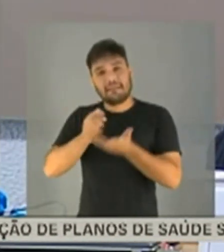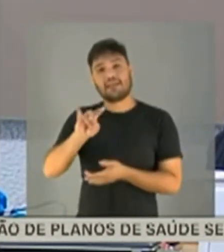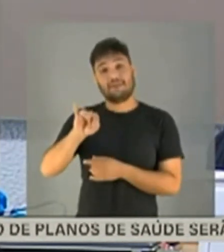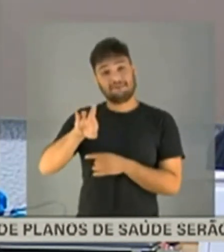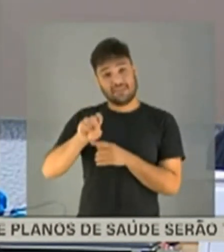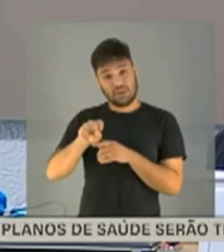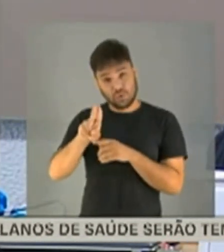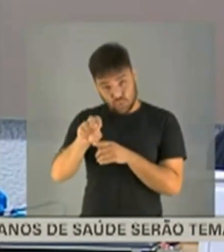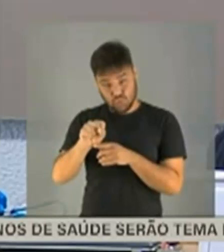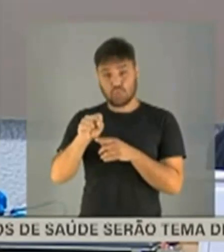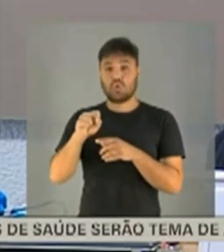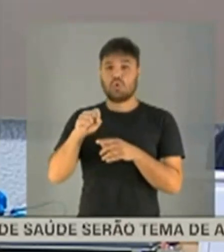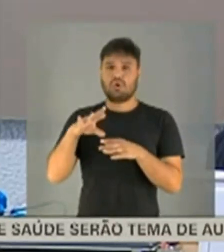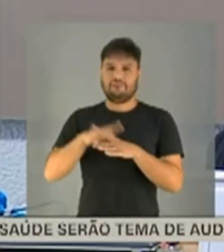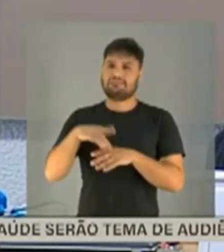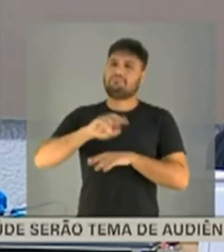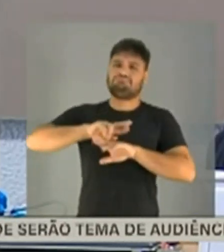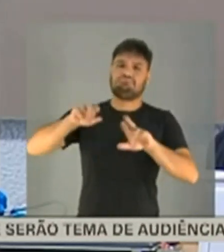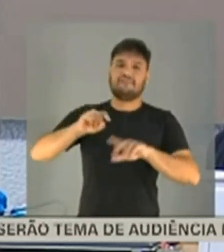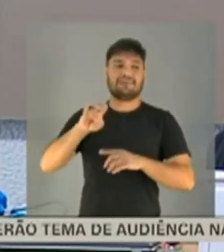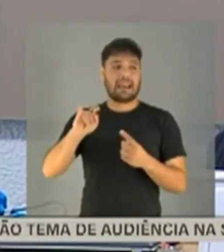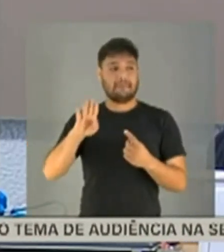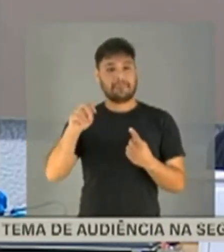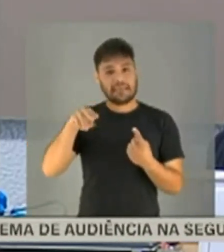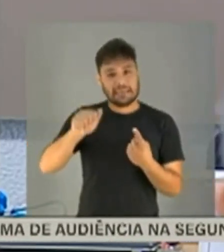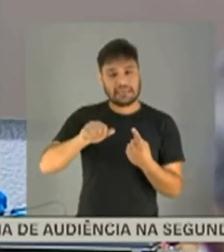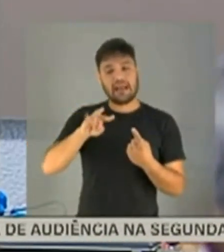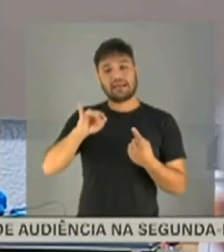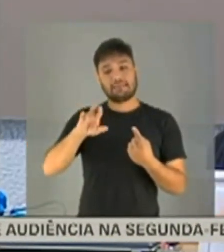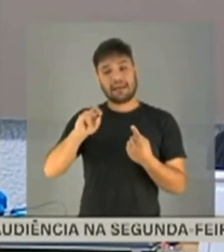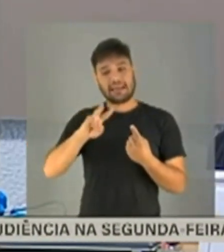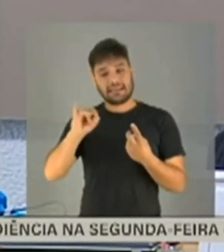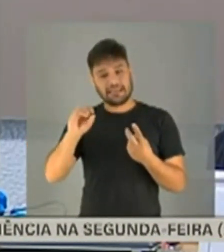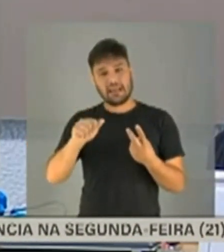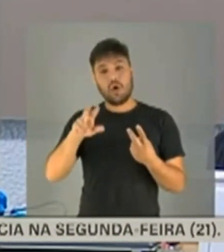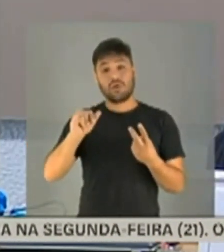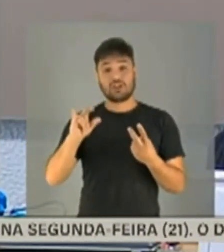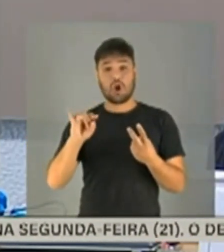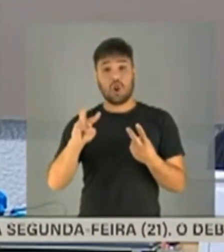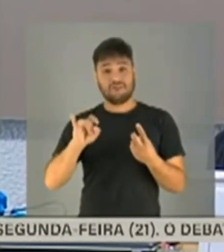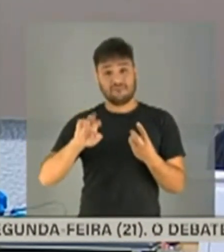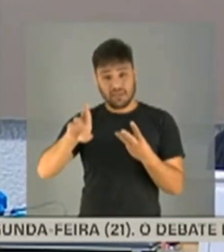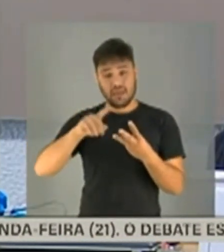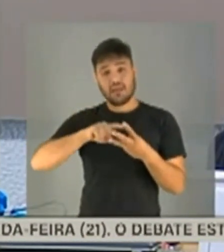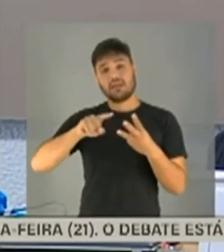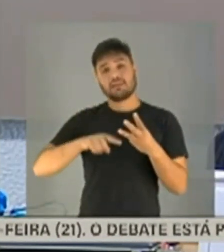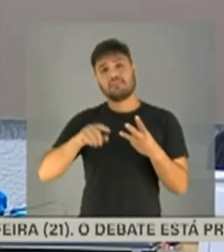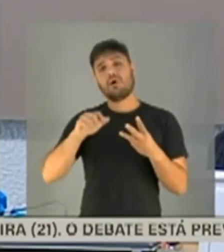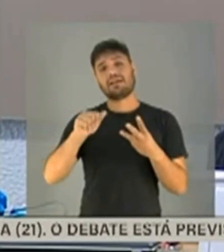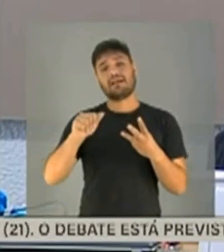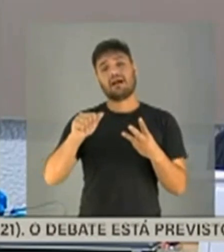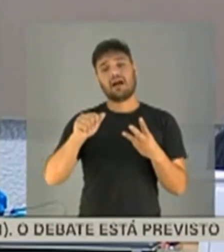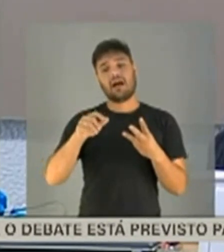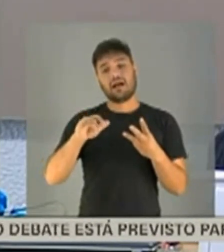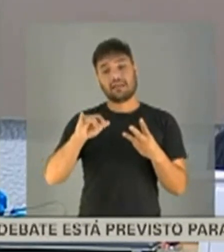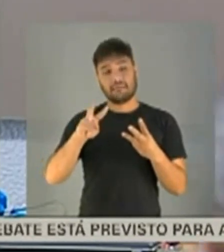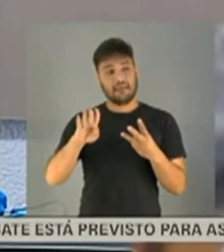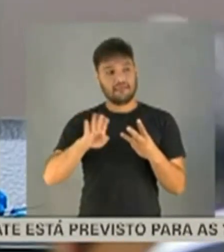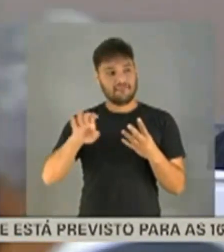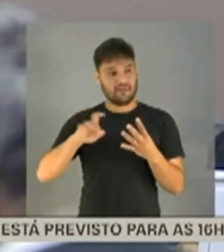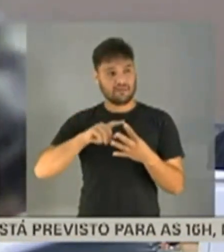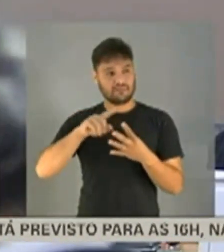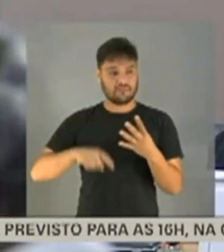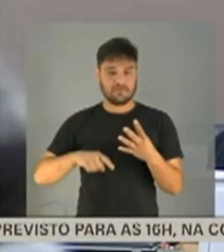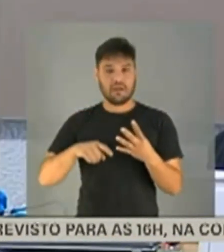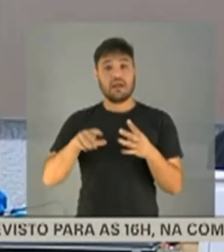antivirais. Começou com a vidarabina, depois a ribavirina, o aciclovir, depois veio a terapia anti-HIV, que foi uma